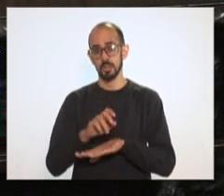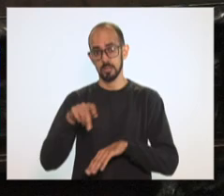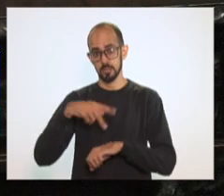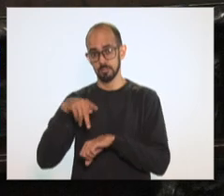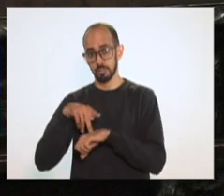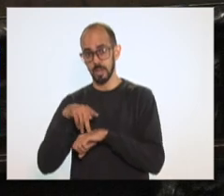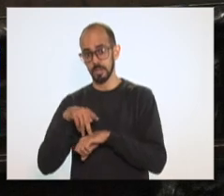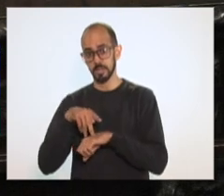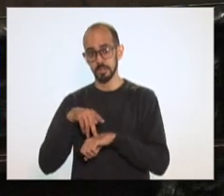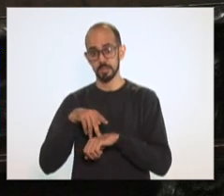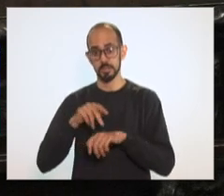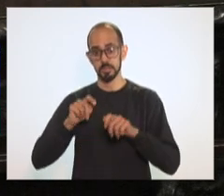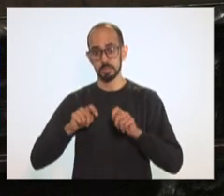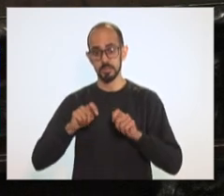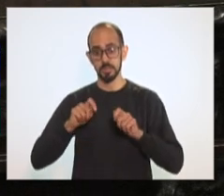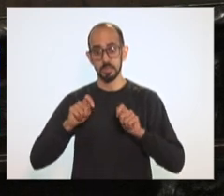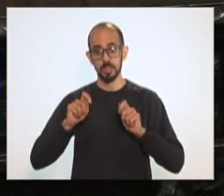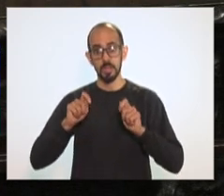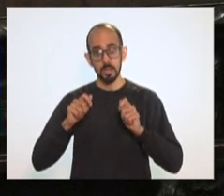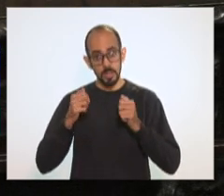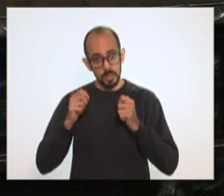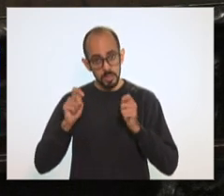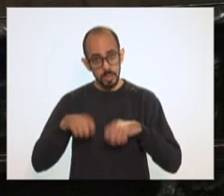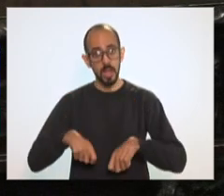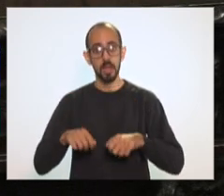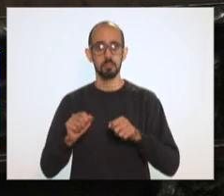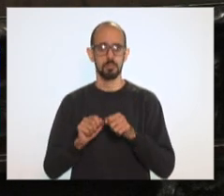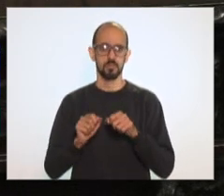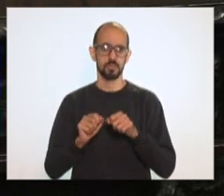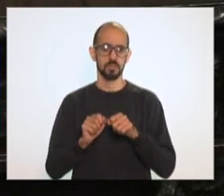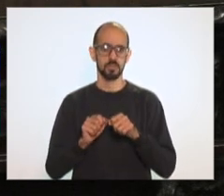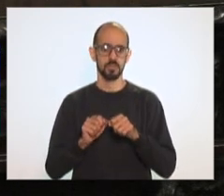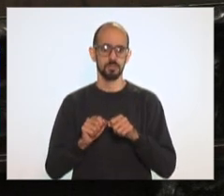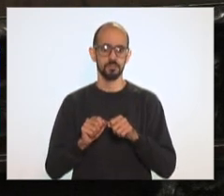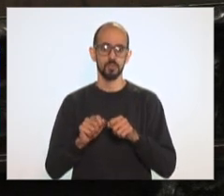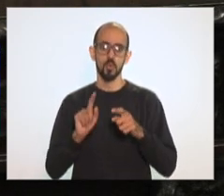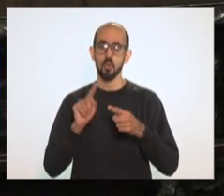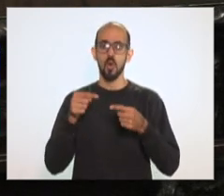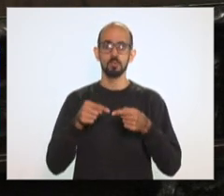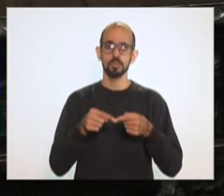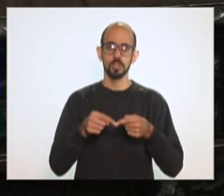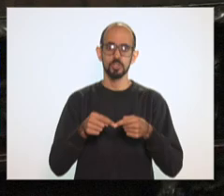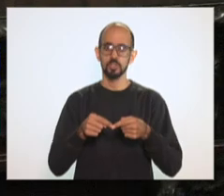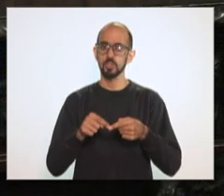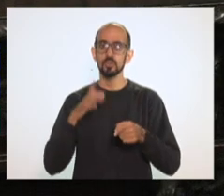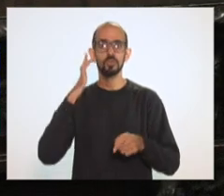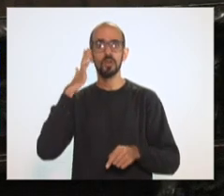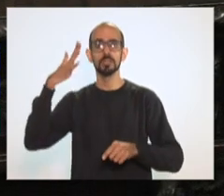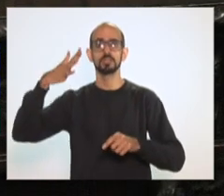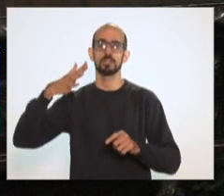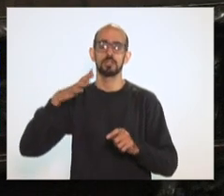passa pela formação e criação de consórcios com o objetivo de facilitar